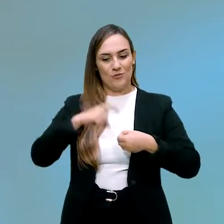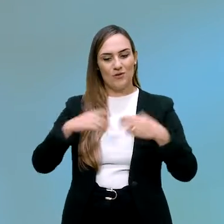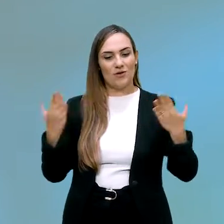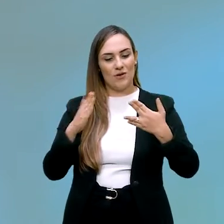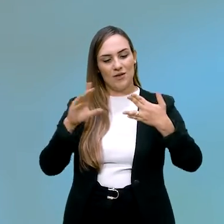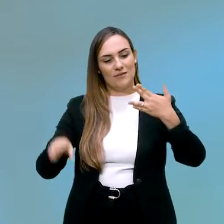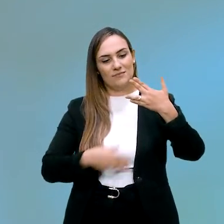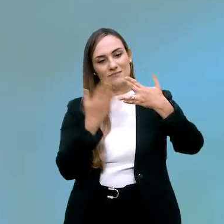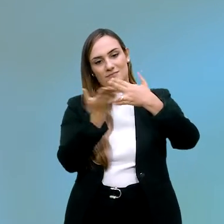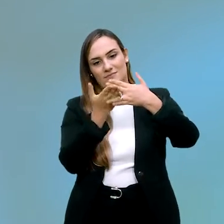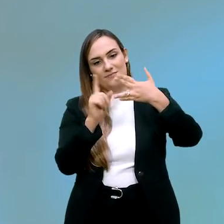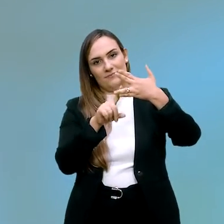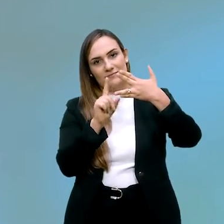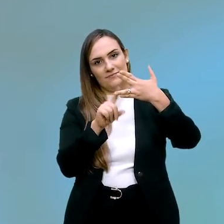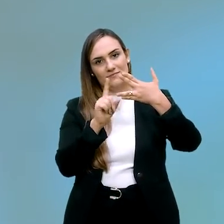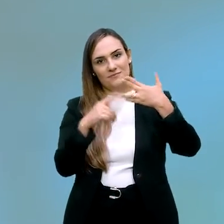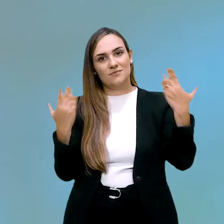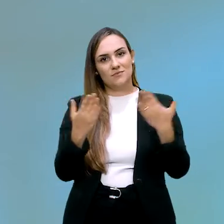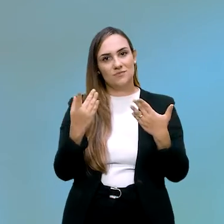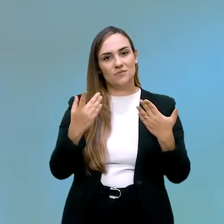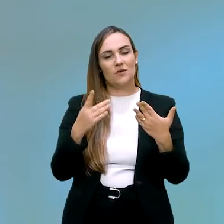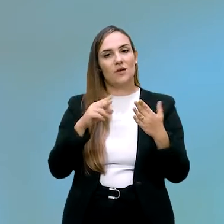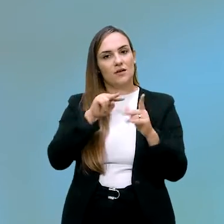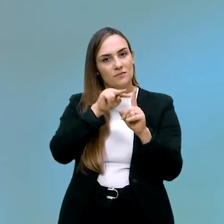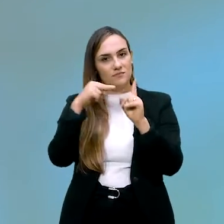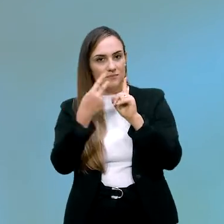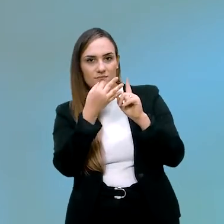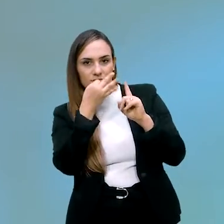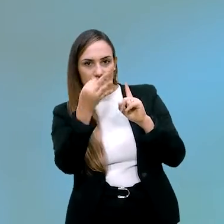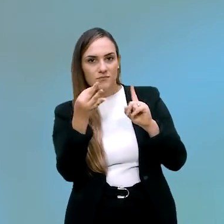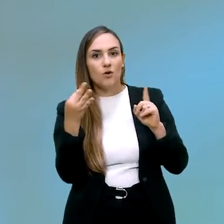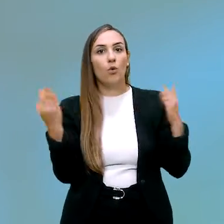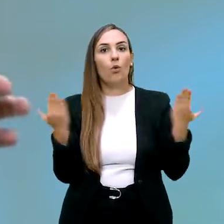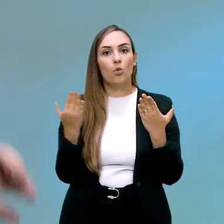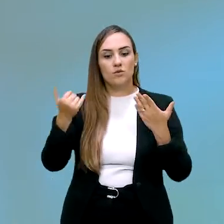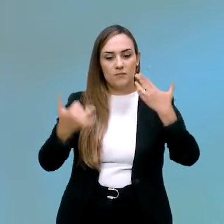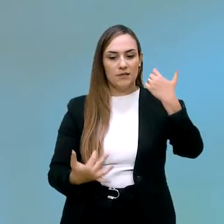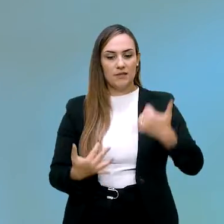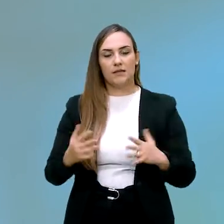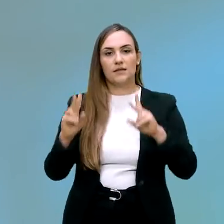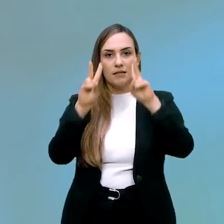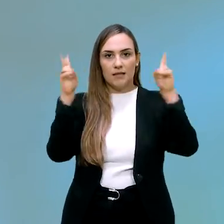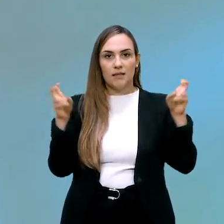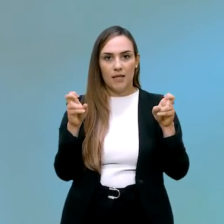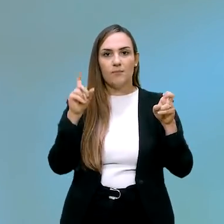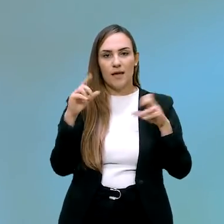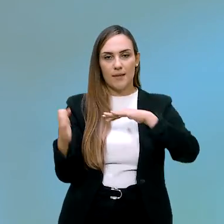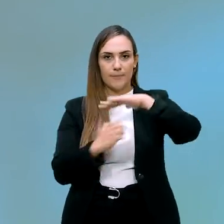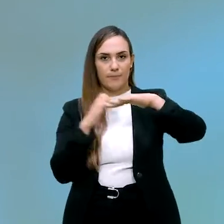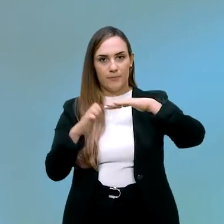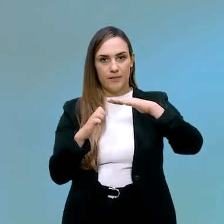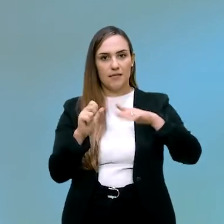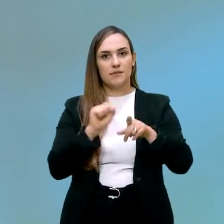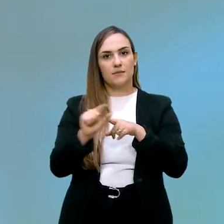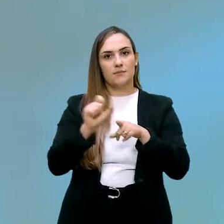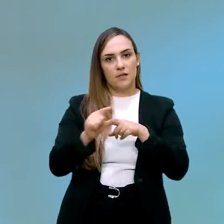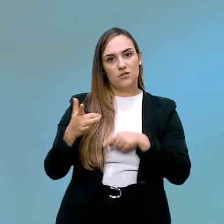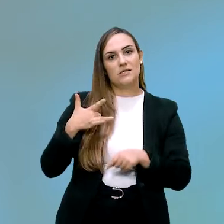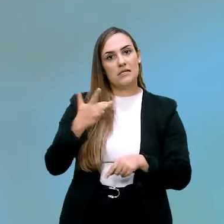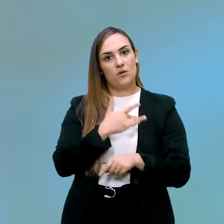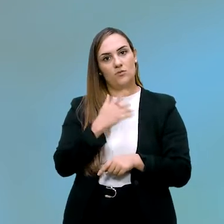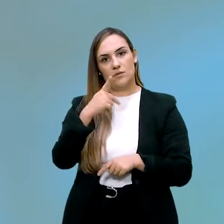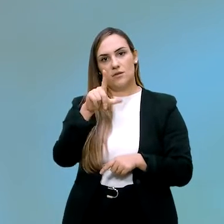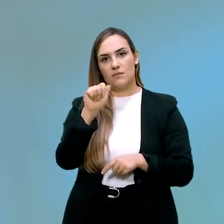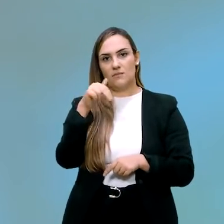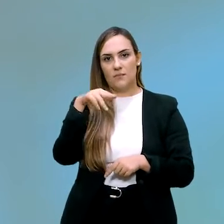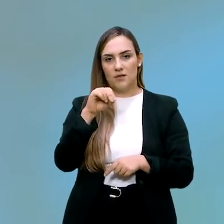Voltando com o segundo e último bloco do Ponto de Vista, hoje a gente está falando sobre planos de saúde e a decisão do STJ